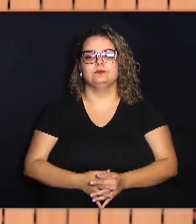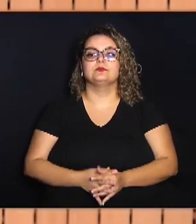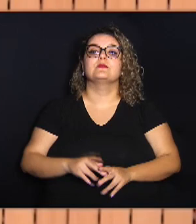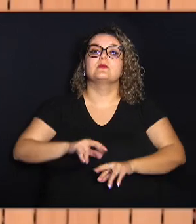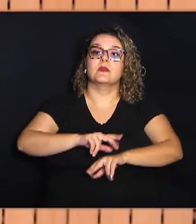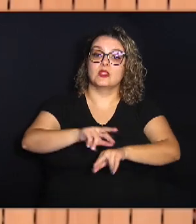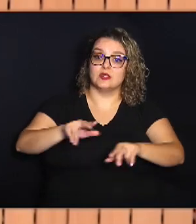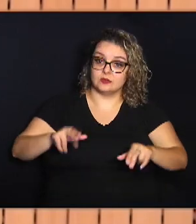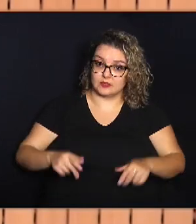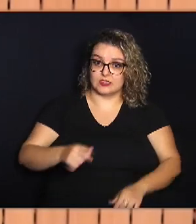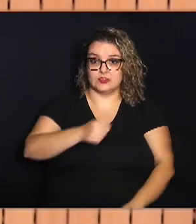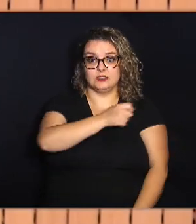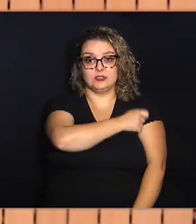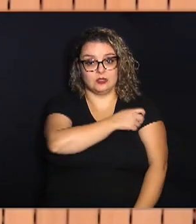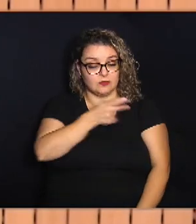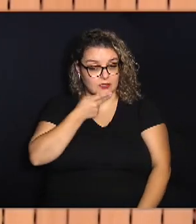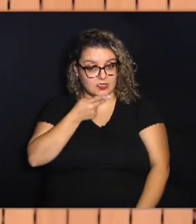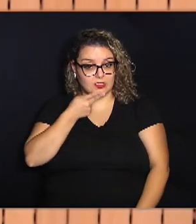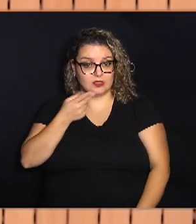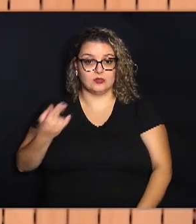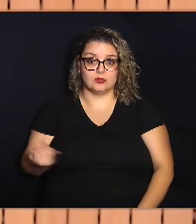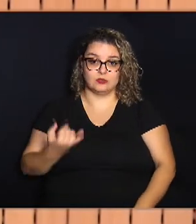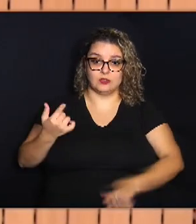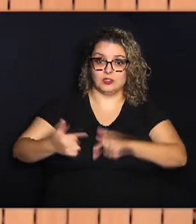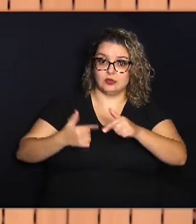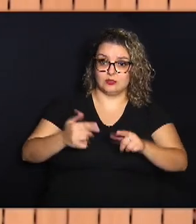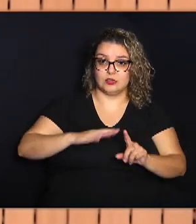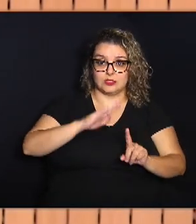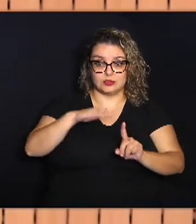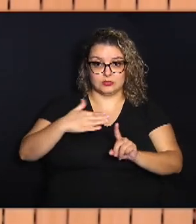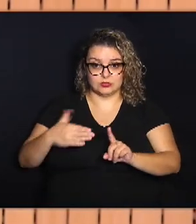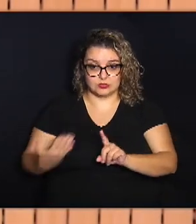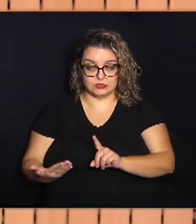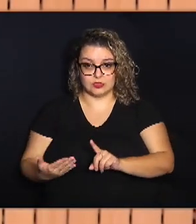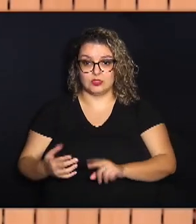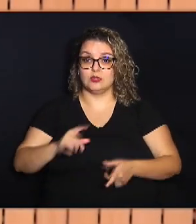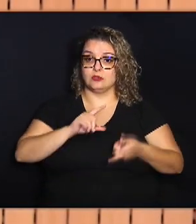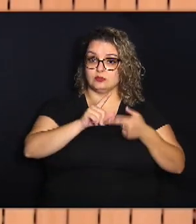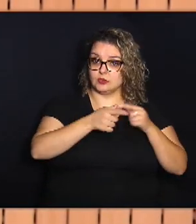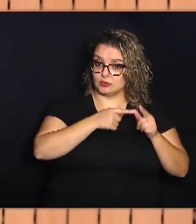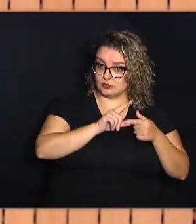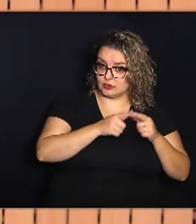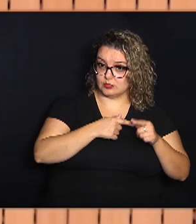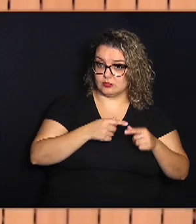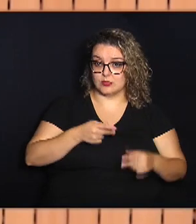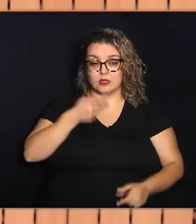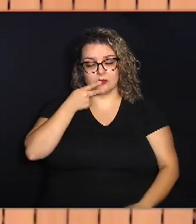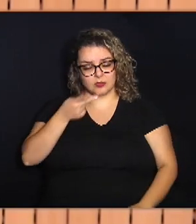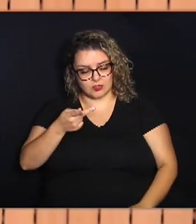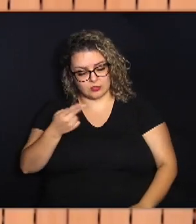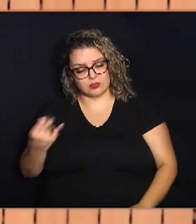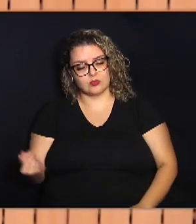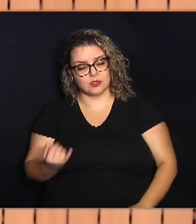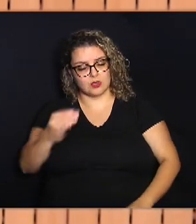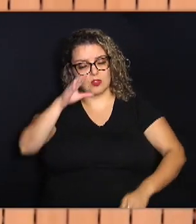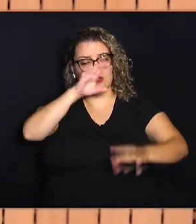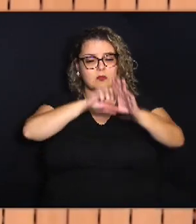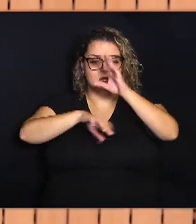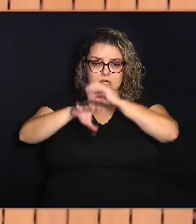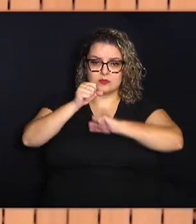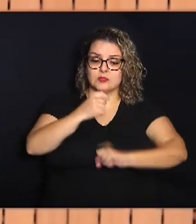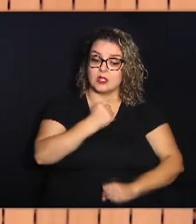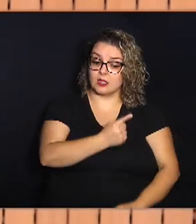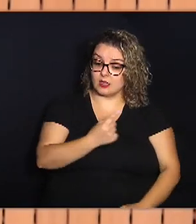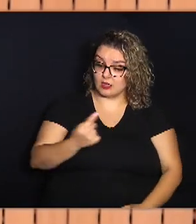autoridades falaram sobre a importância do trabalho dos homenageados e Major Jaime enfatizou o aprendizado que cada